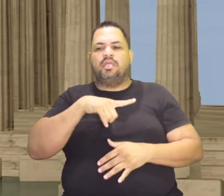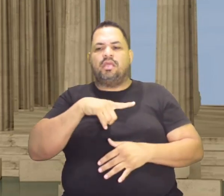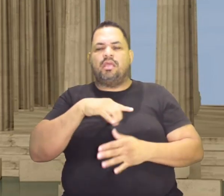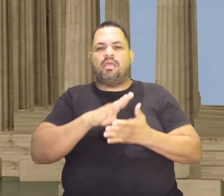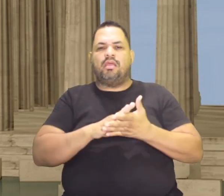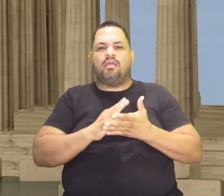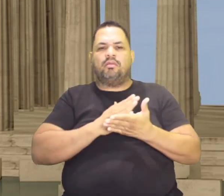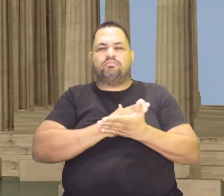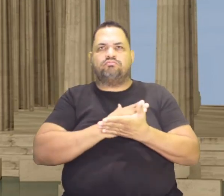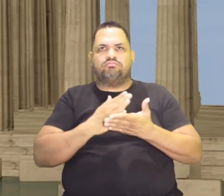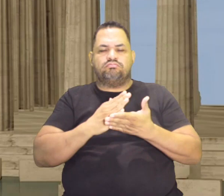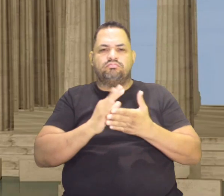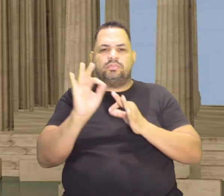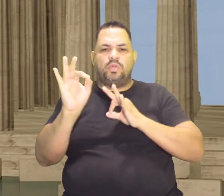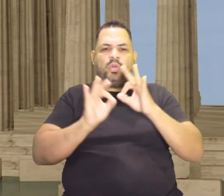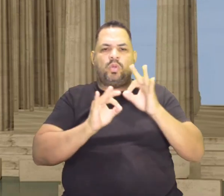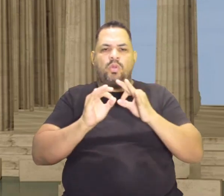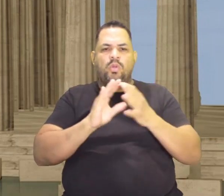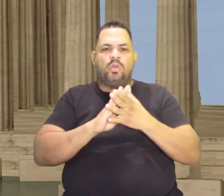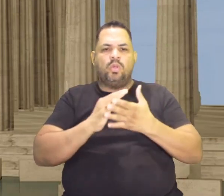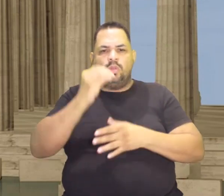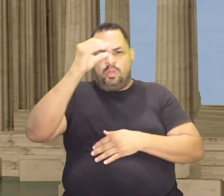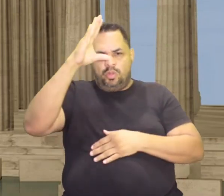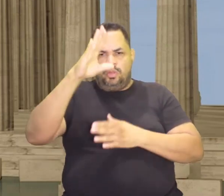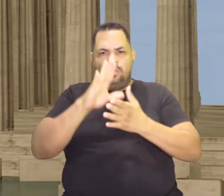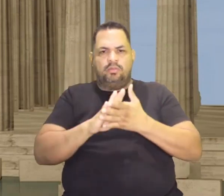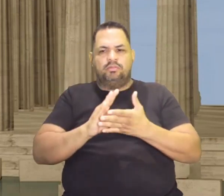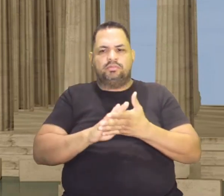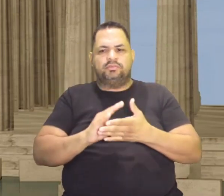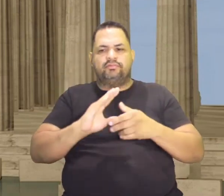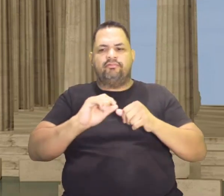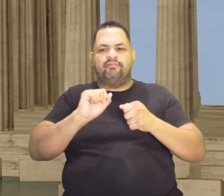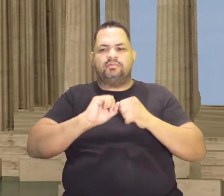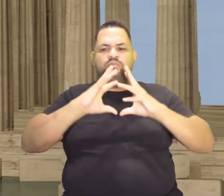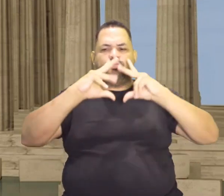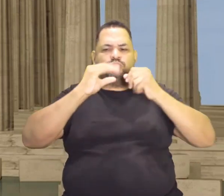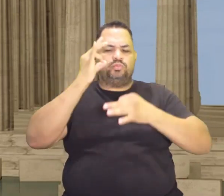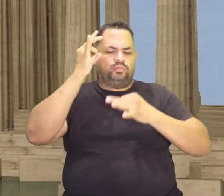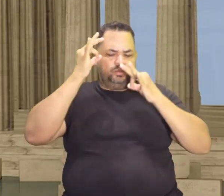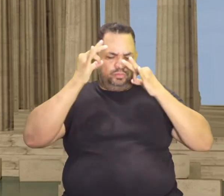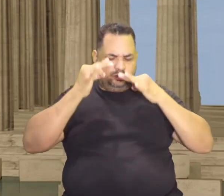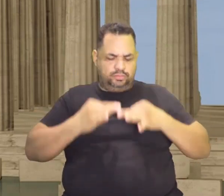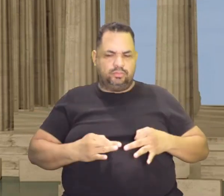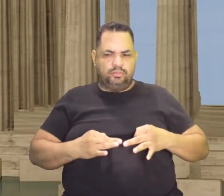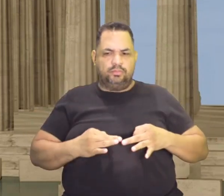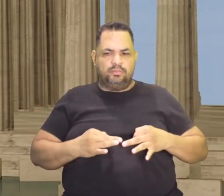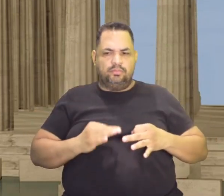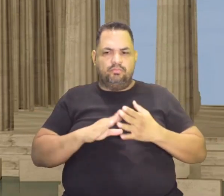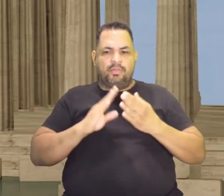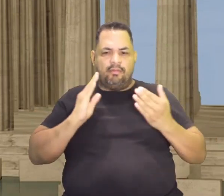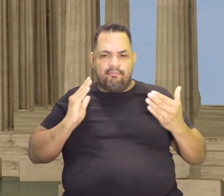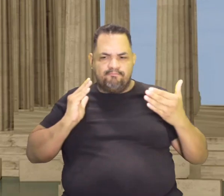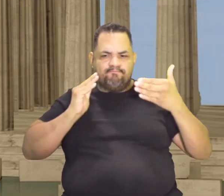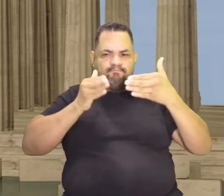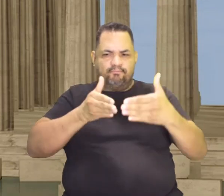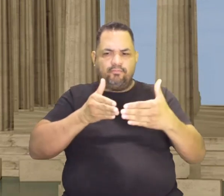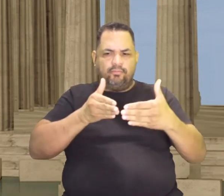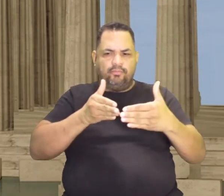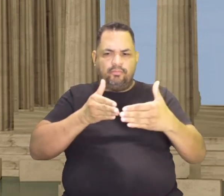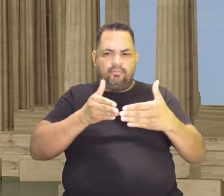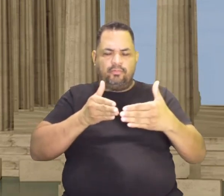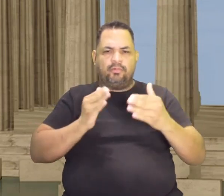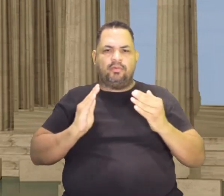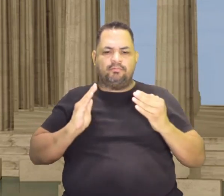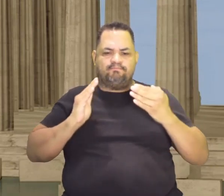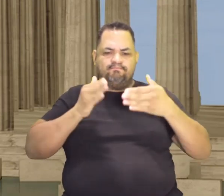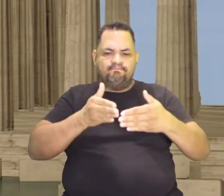pontapé inicial para construir o conhecimento, vocês vão gabaritar lá no Enem. Então é focar, foco. A consciência